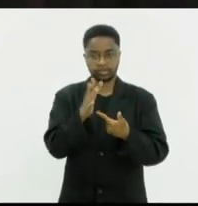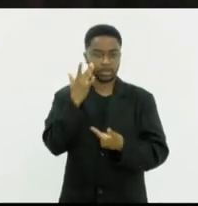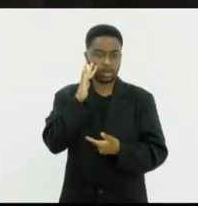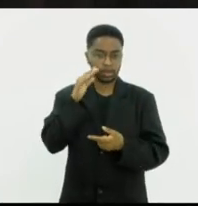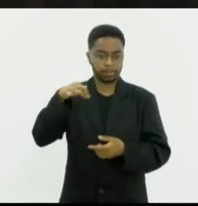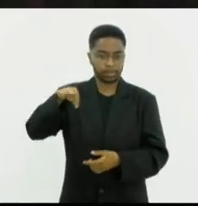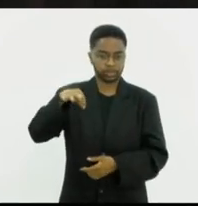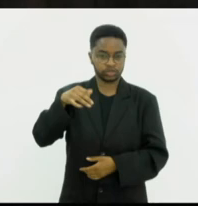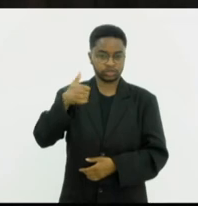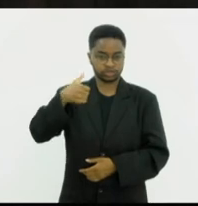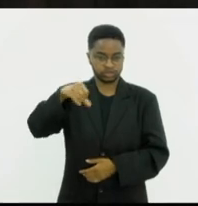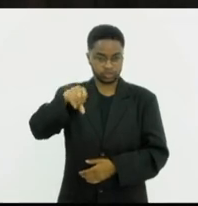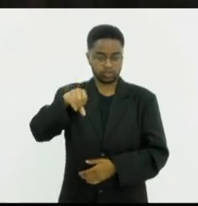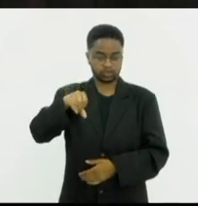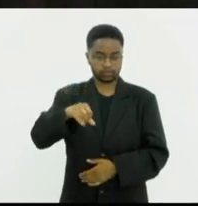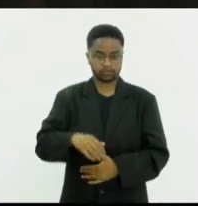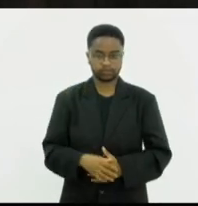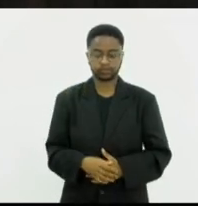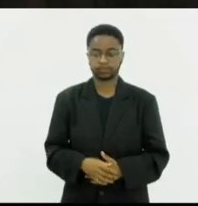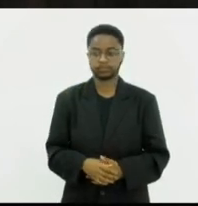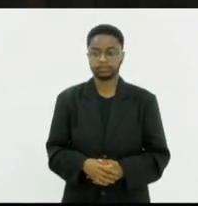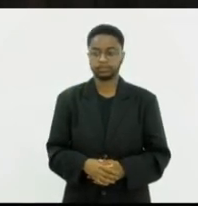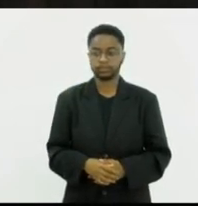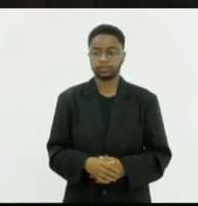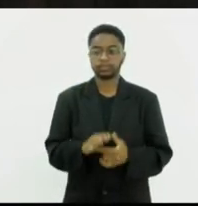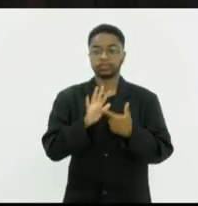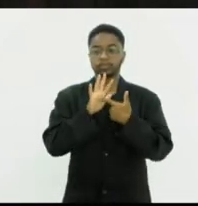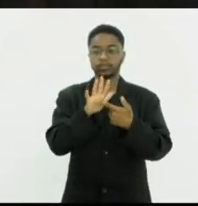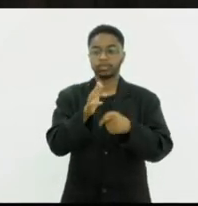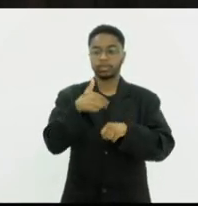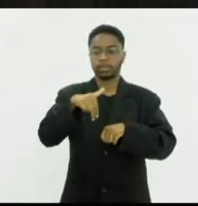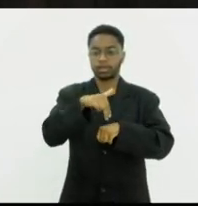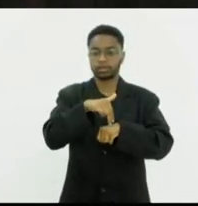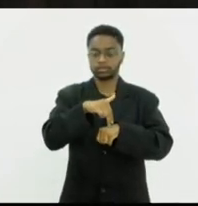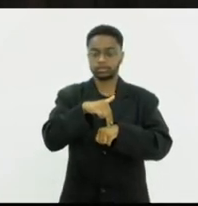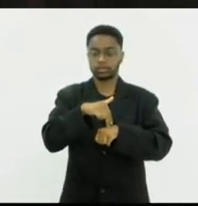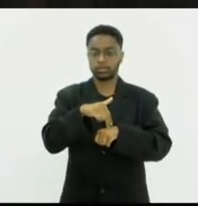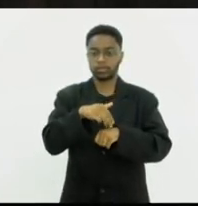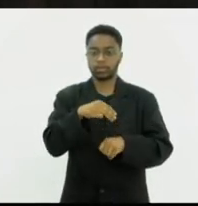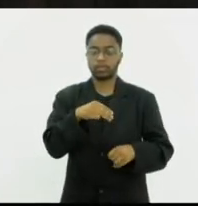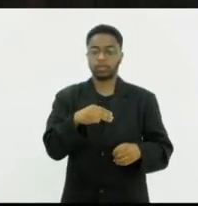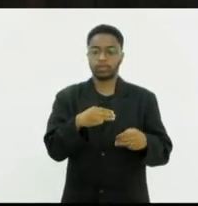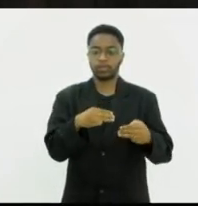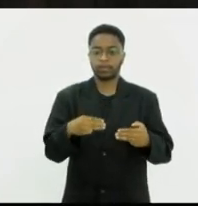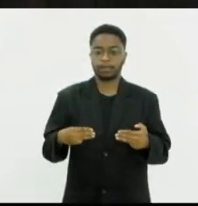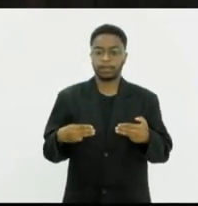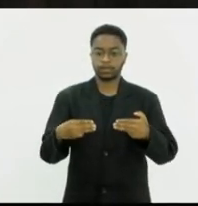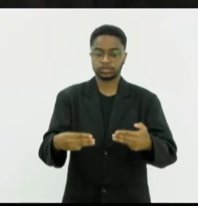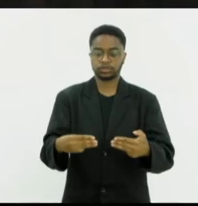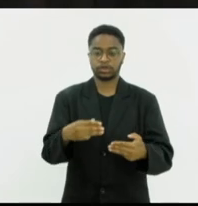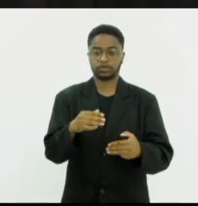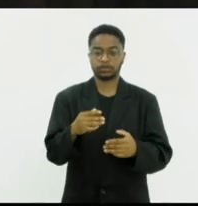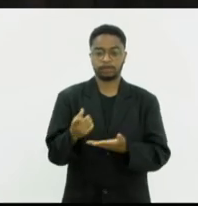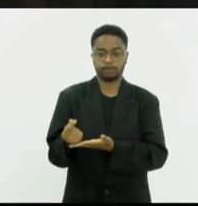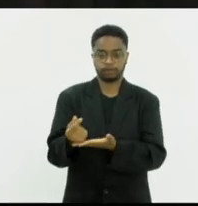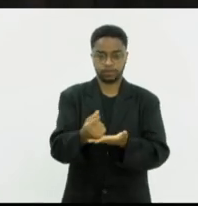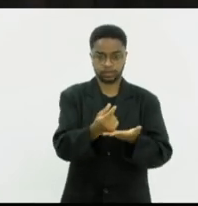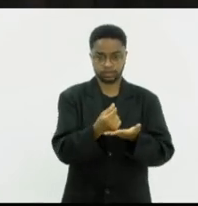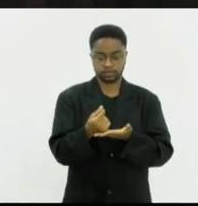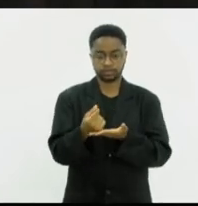19, salvo de memória, que a União, isto é, o Ministério da Fazenda, vai